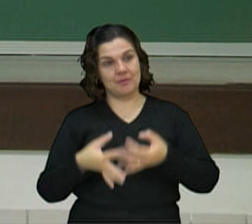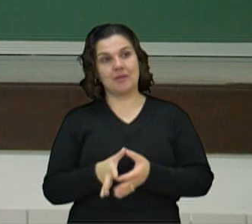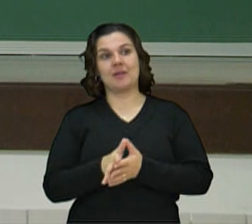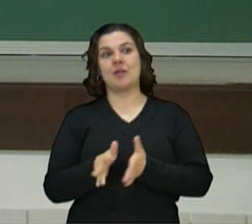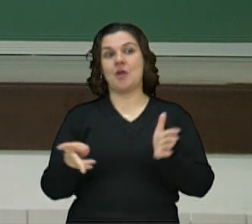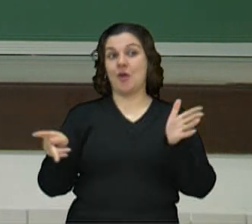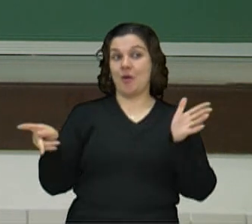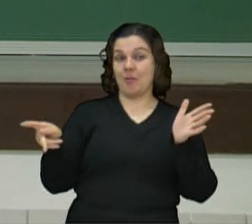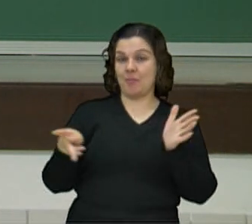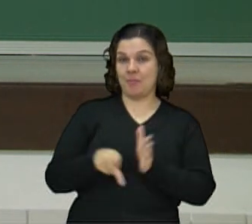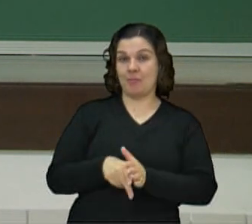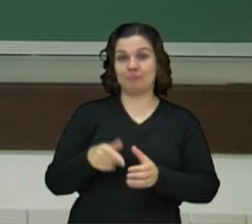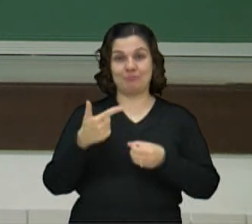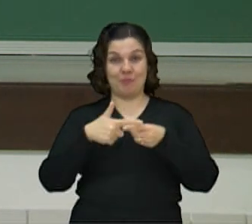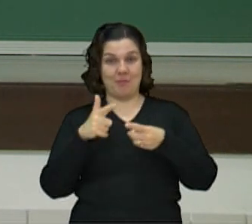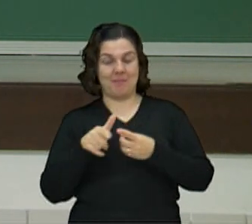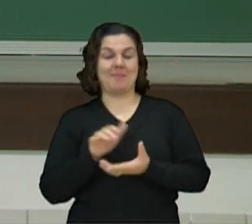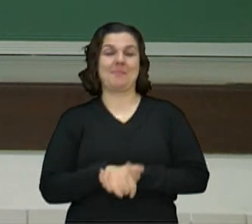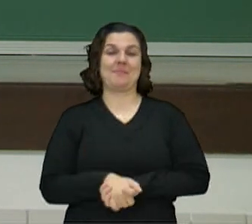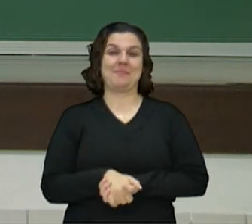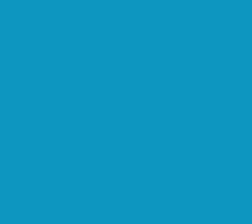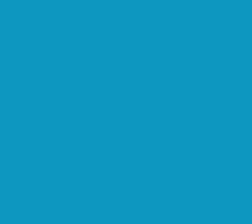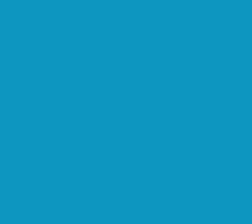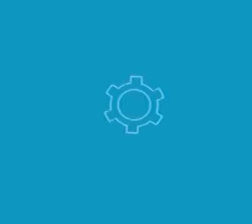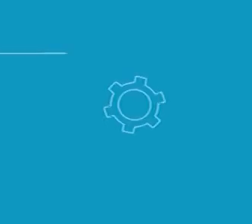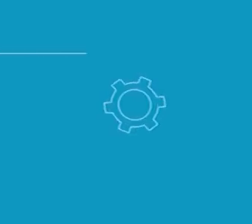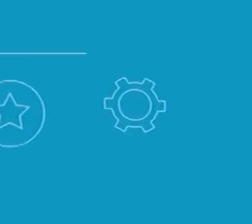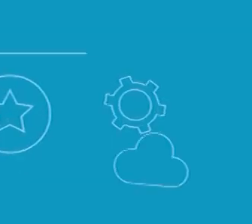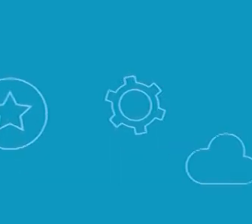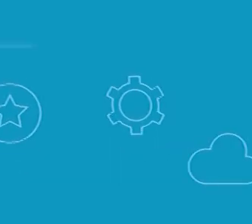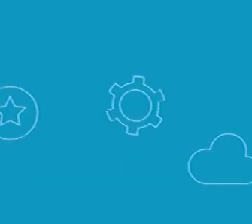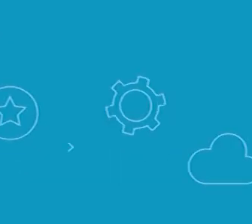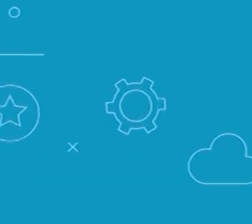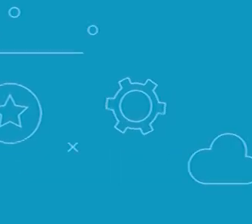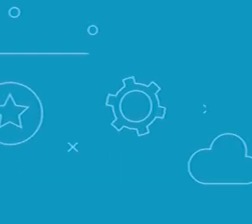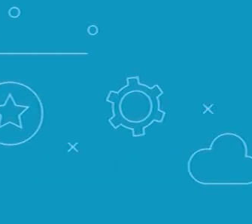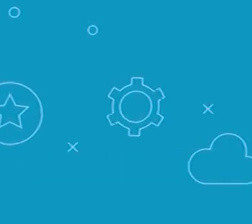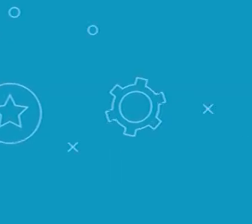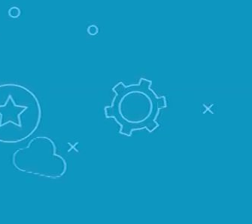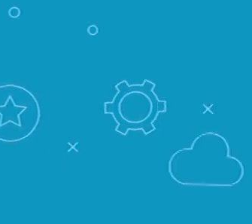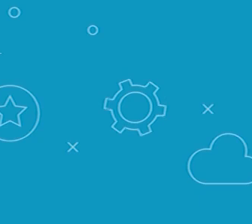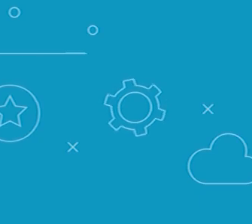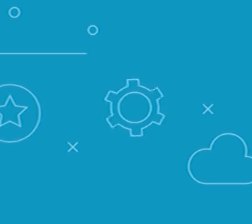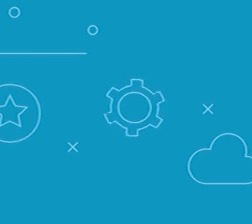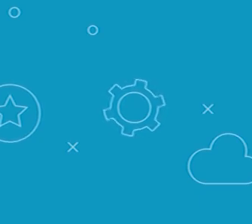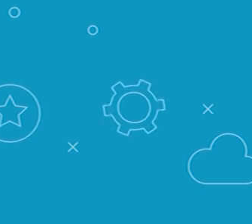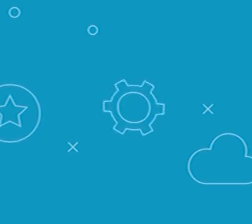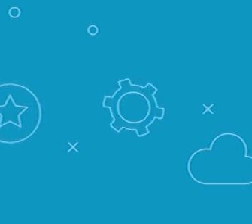efeitos da crise. Tchau!